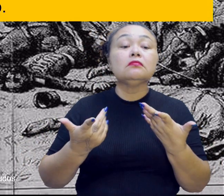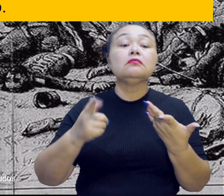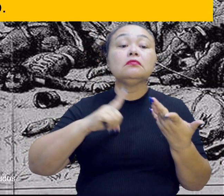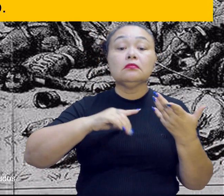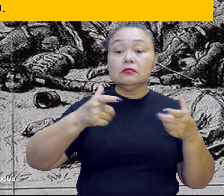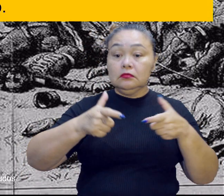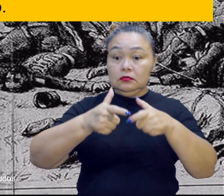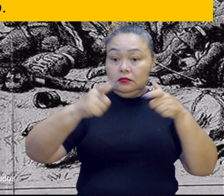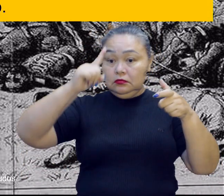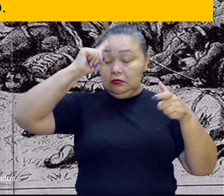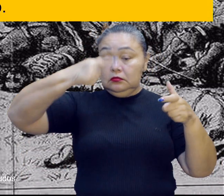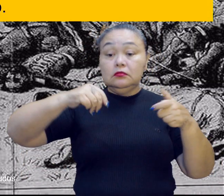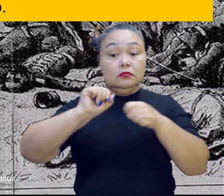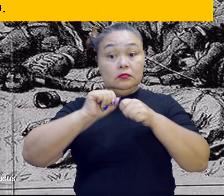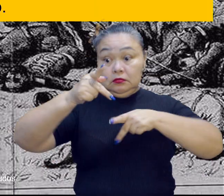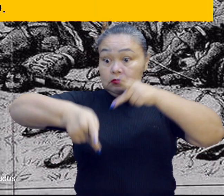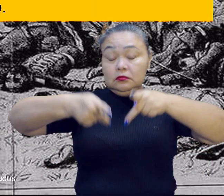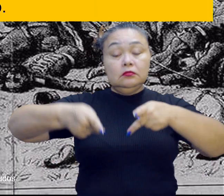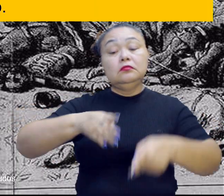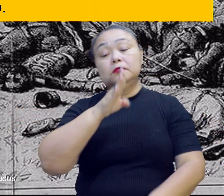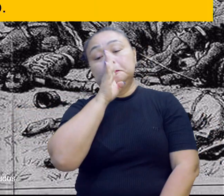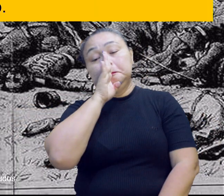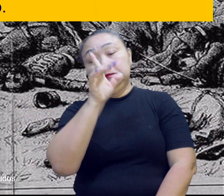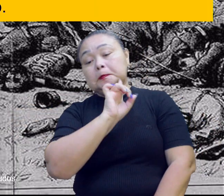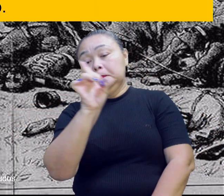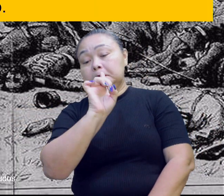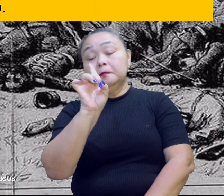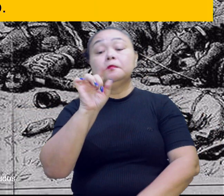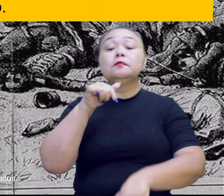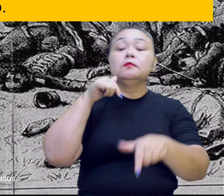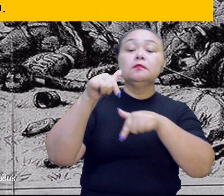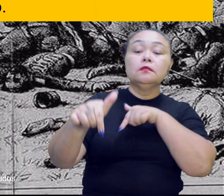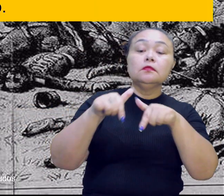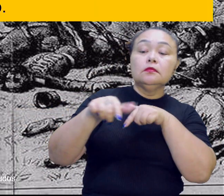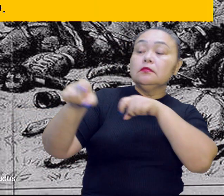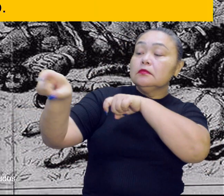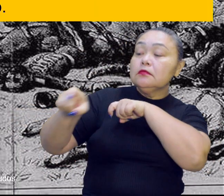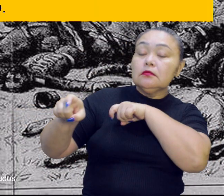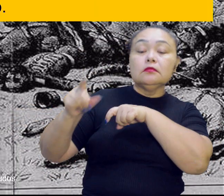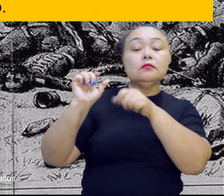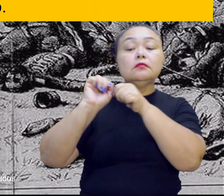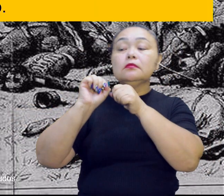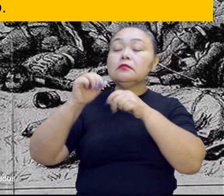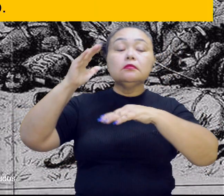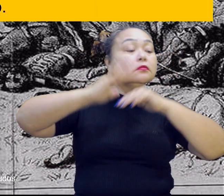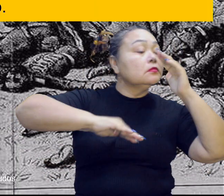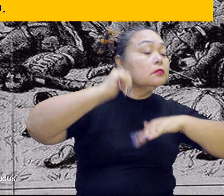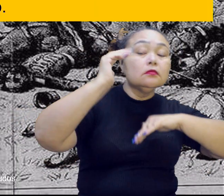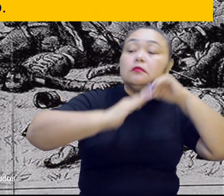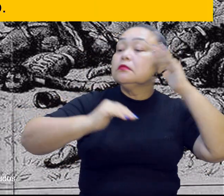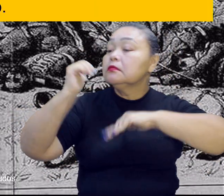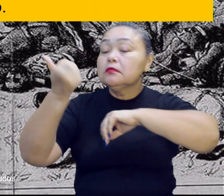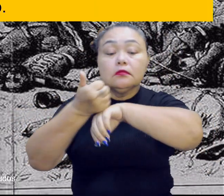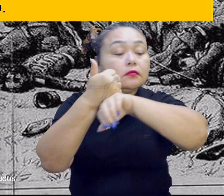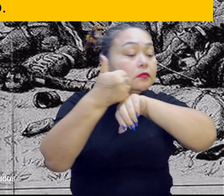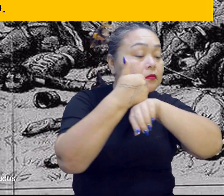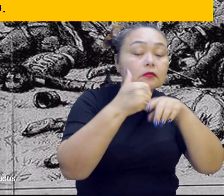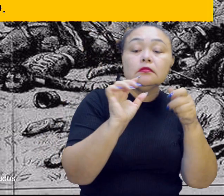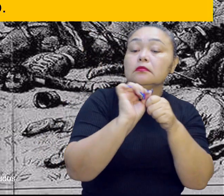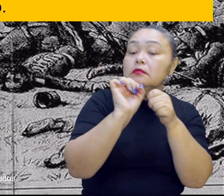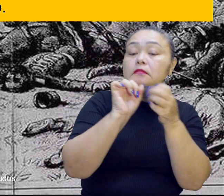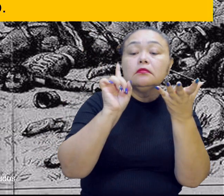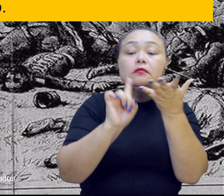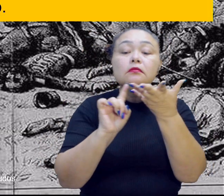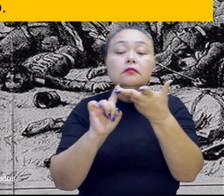a população não ficou passiva. Trabalhadores urbanos, camponeses, sertanejos, militares de baixa